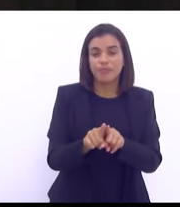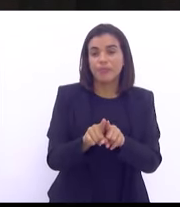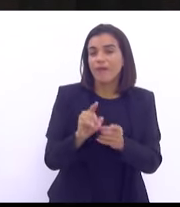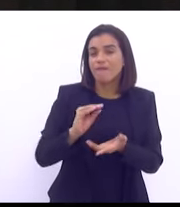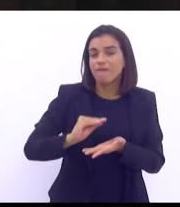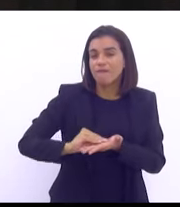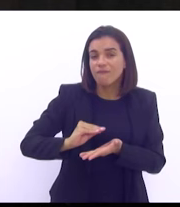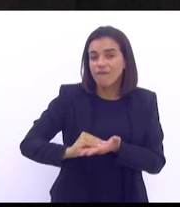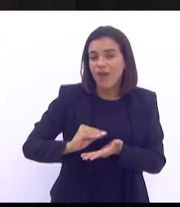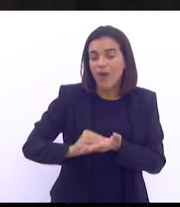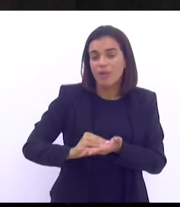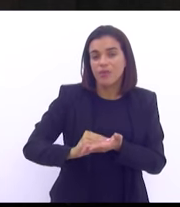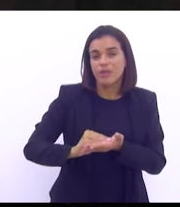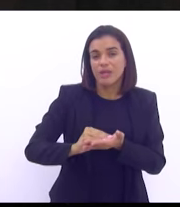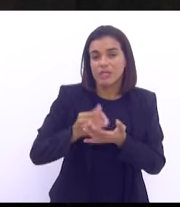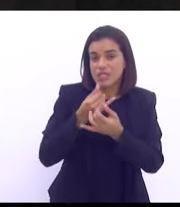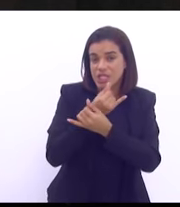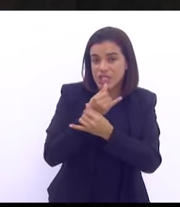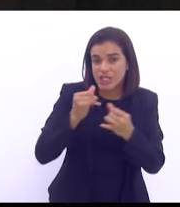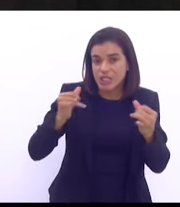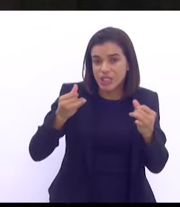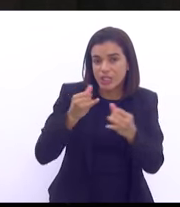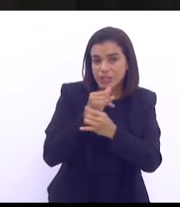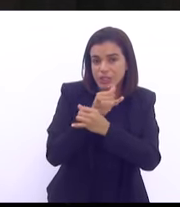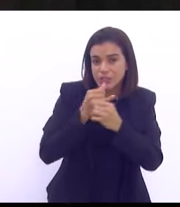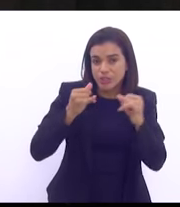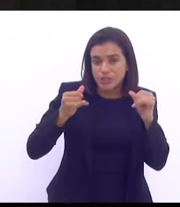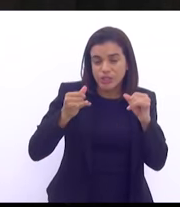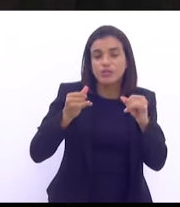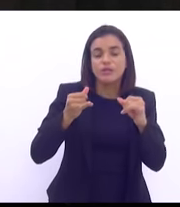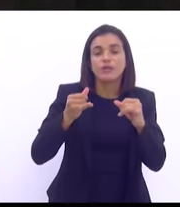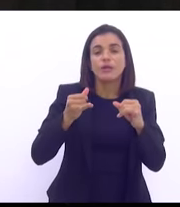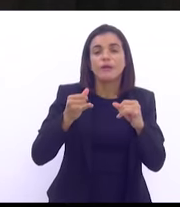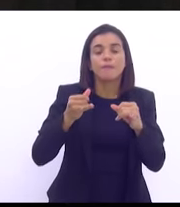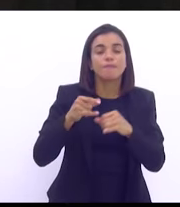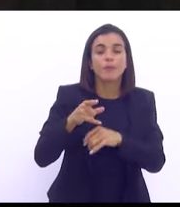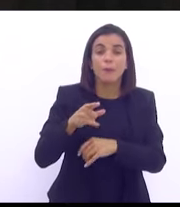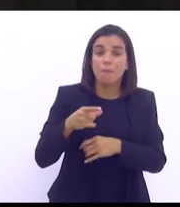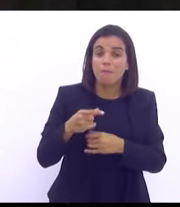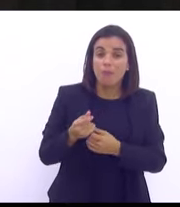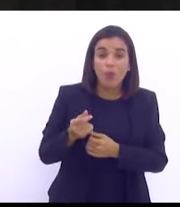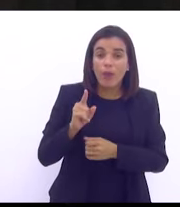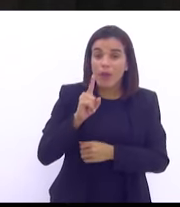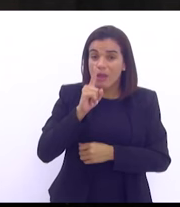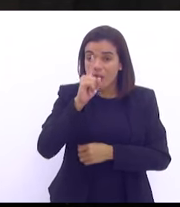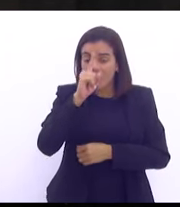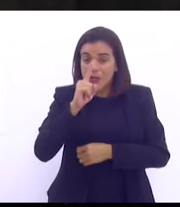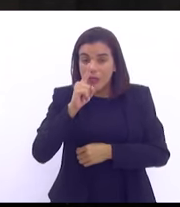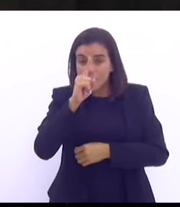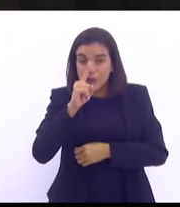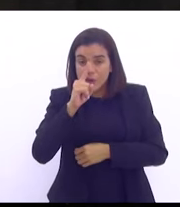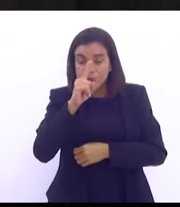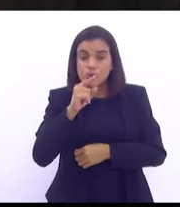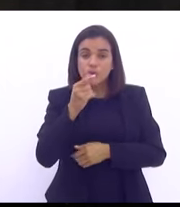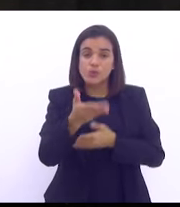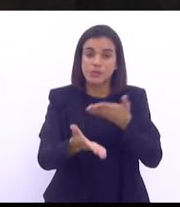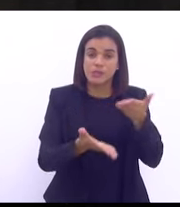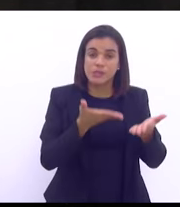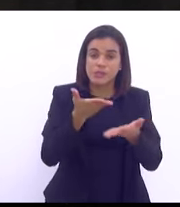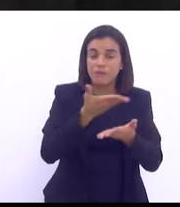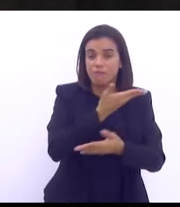falta de eletricidade, a falta de energia, colocou em risco o funcionamento de serviços